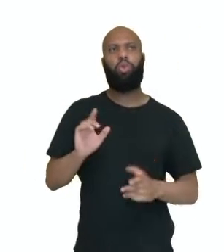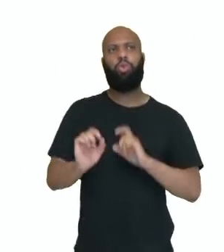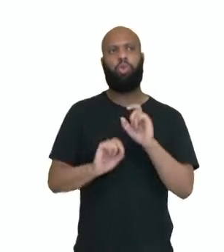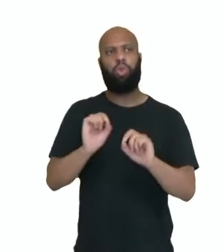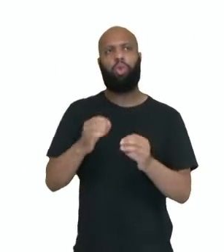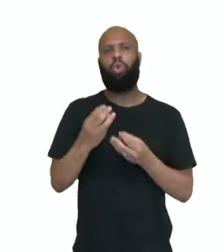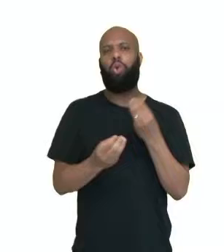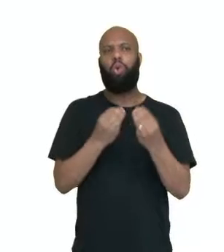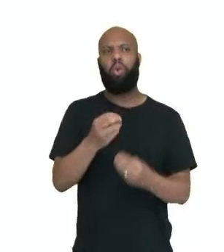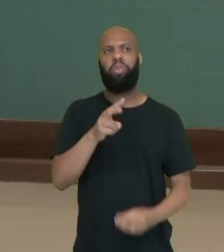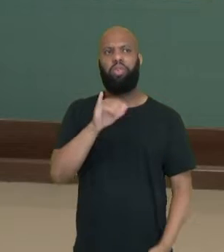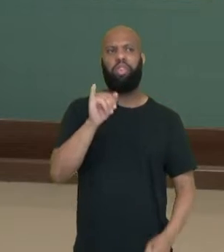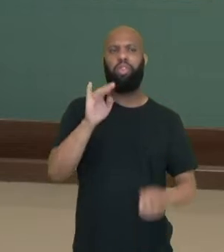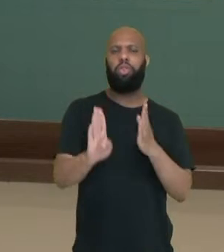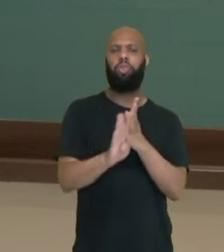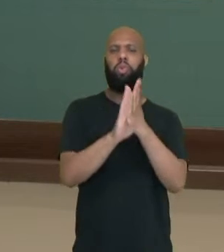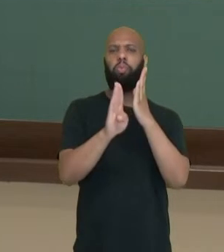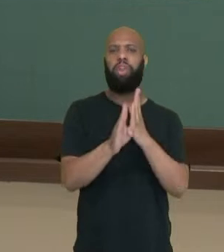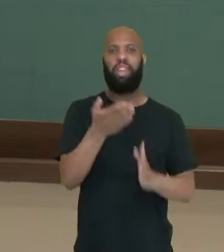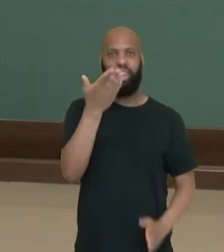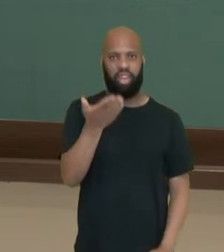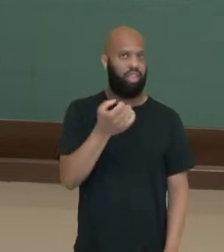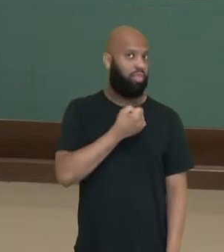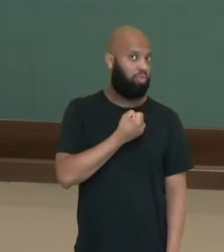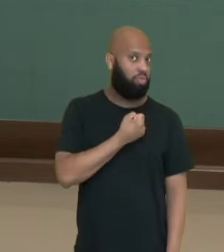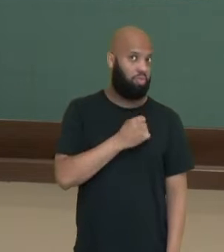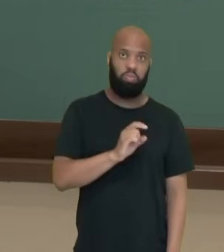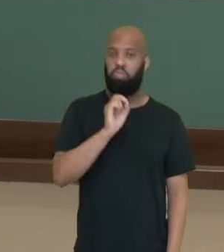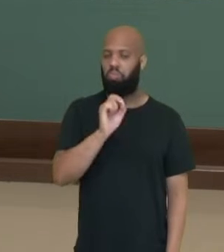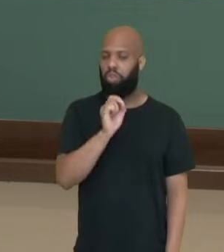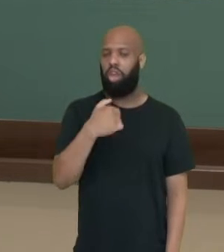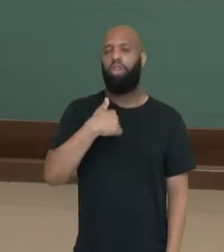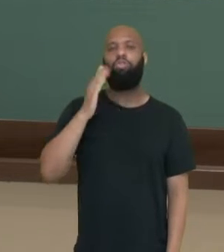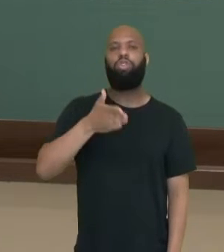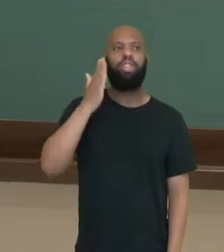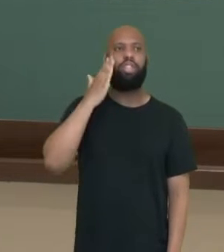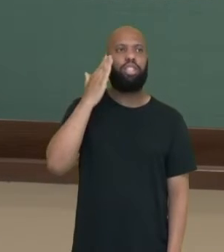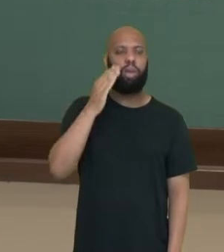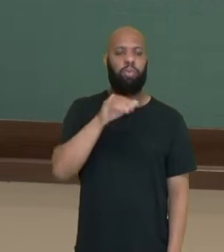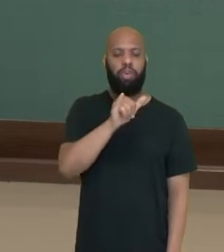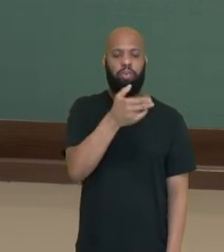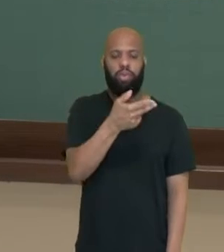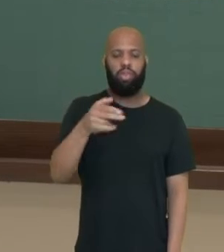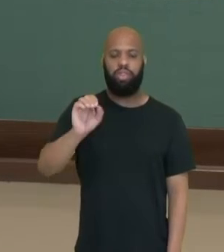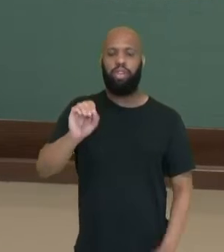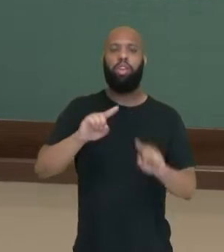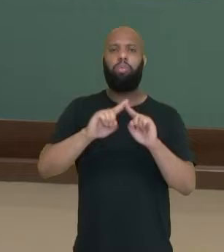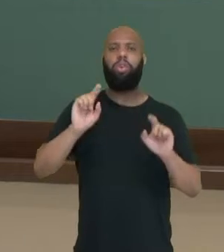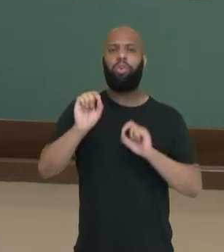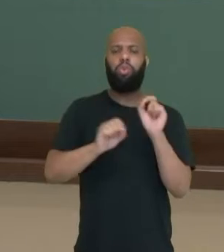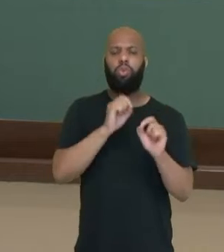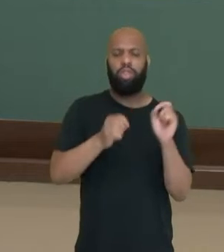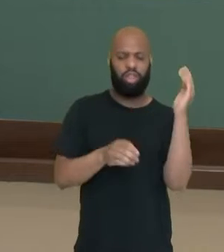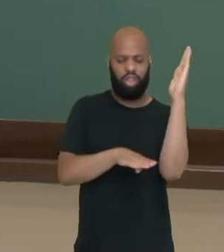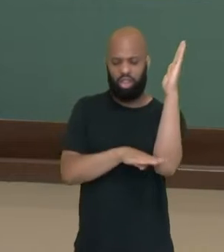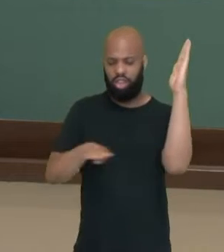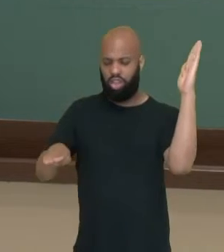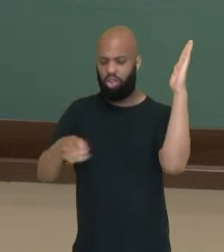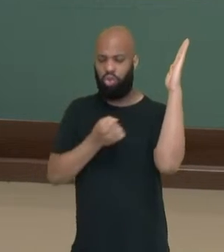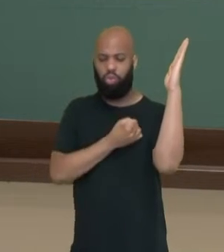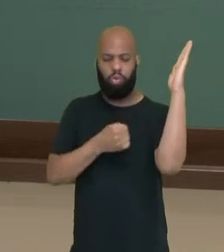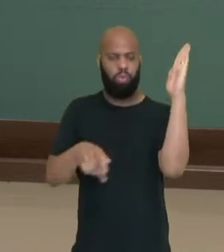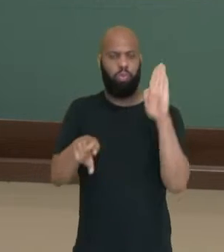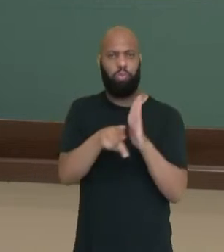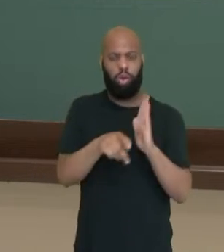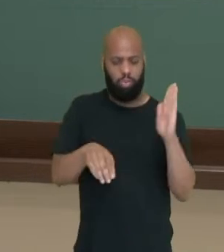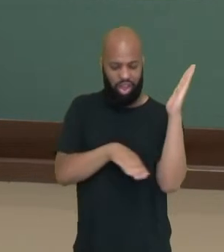é como descobrir esses valores, hein? Eu já sei que o y tem que ser zero. Quais são os valores de x que faz com que essa conta